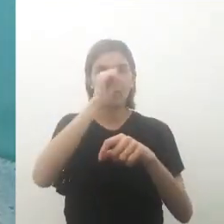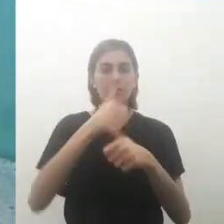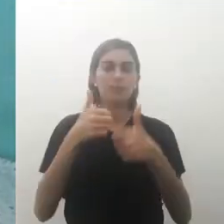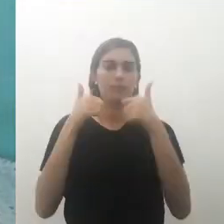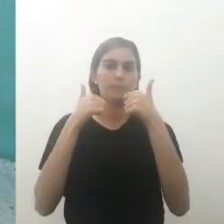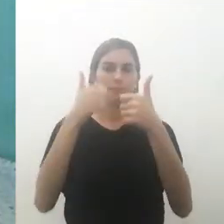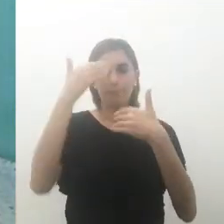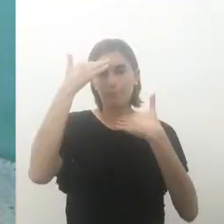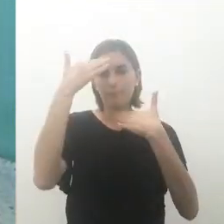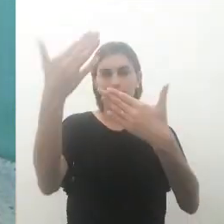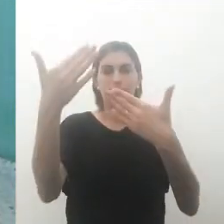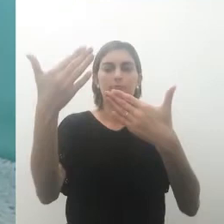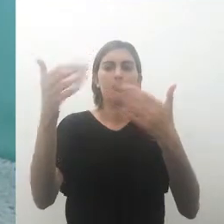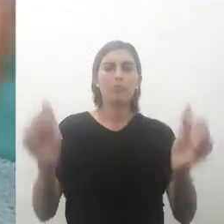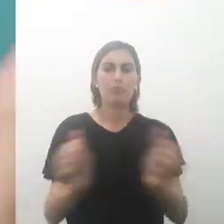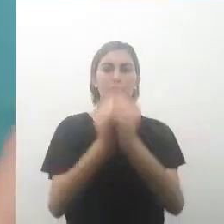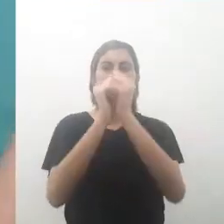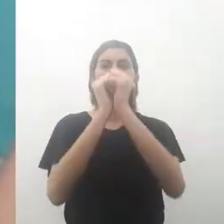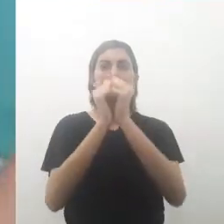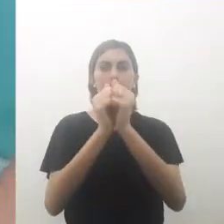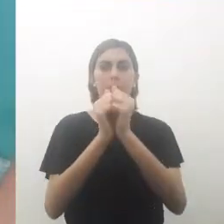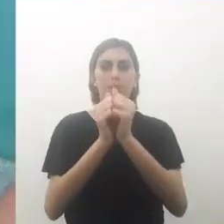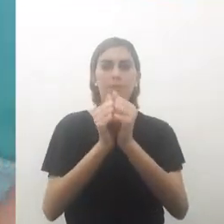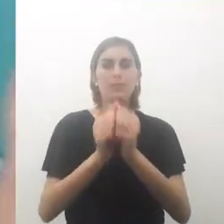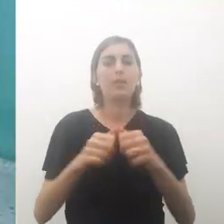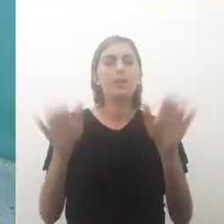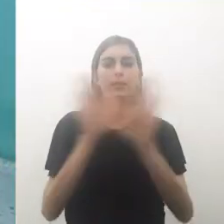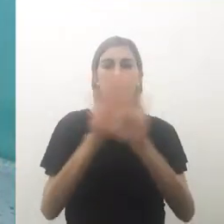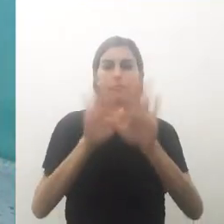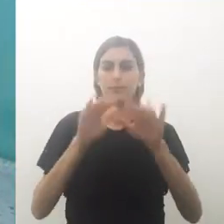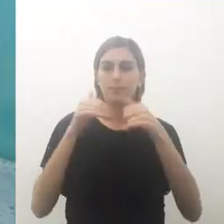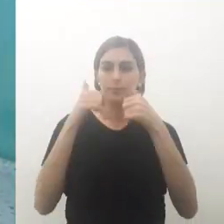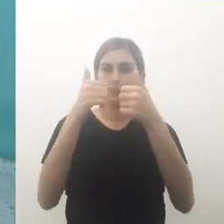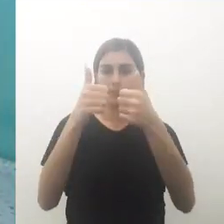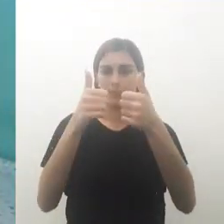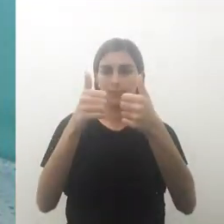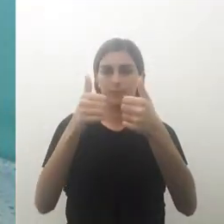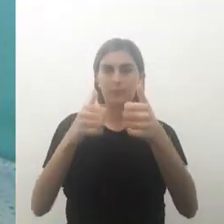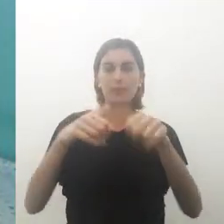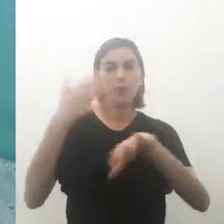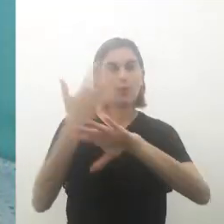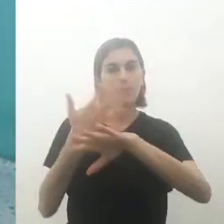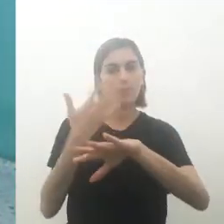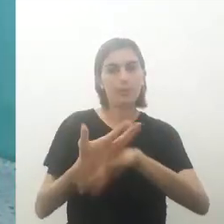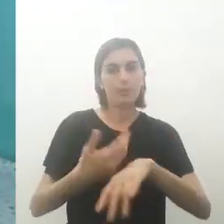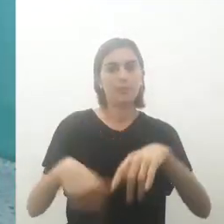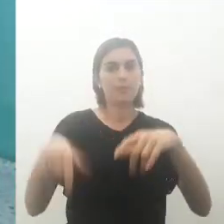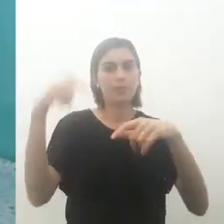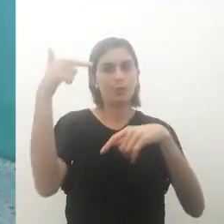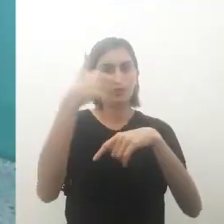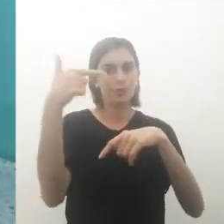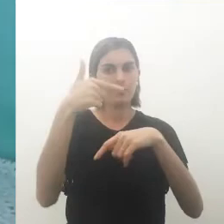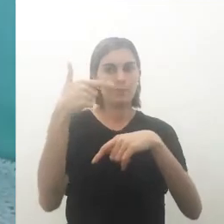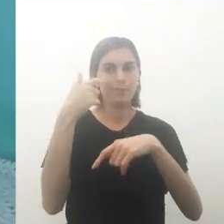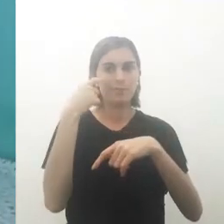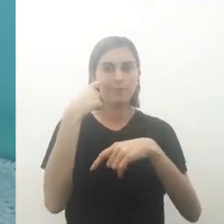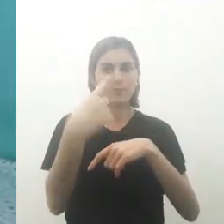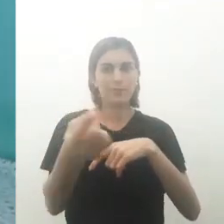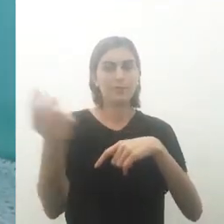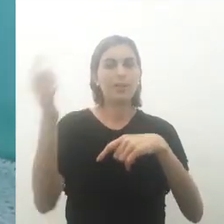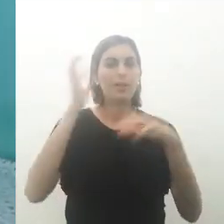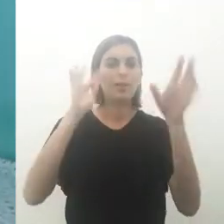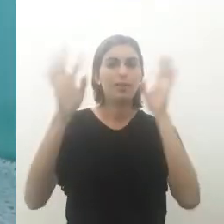de aprendizagem. Então, muito obrigado por estar junto comigo nesse momento e até a próxima competência 2, que